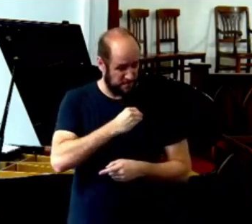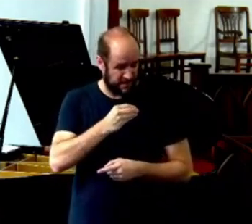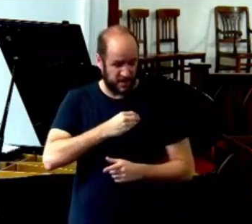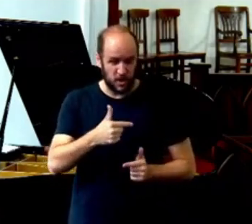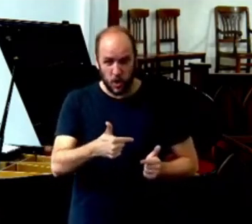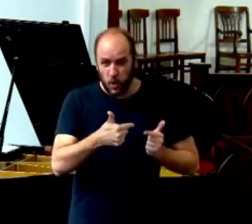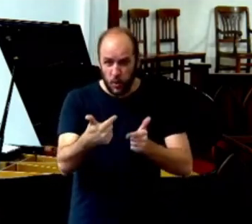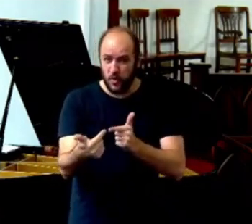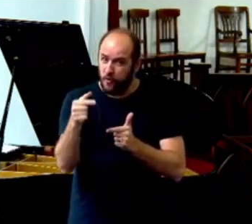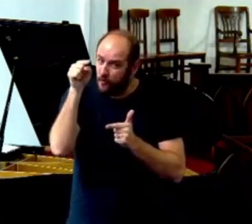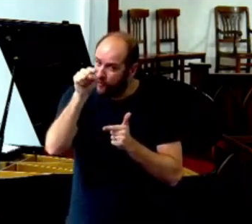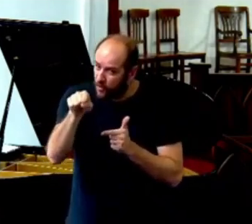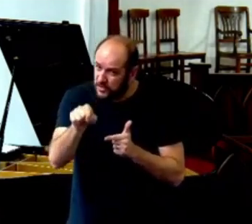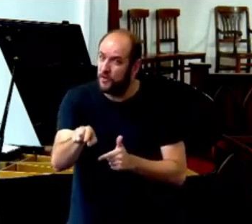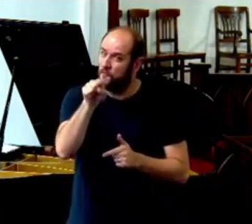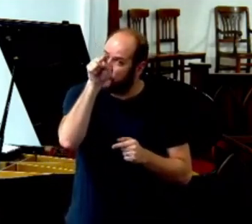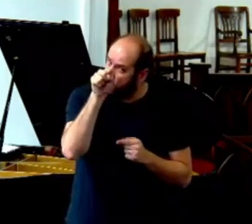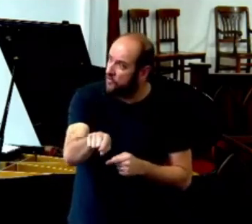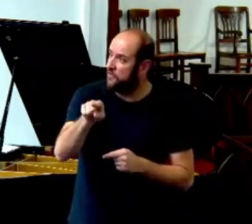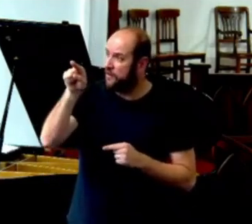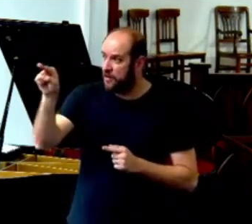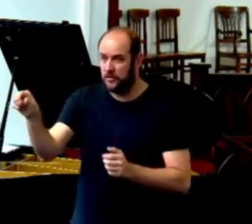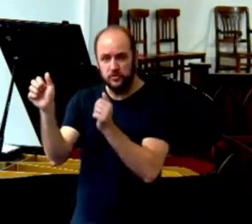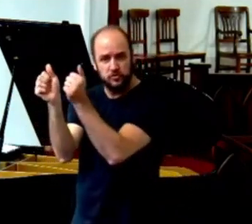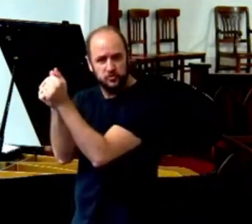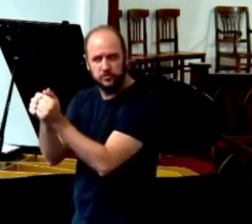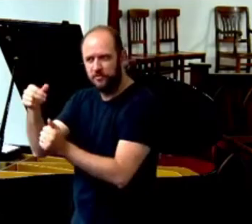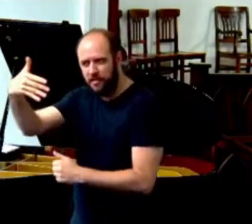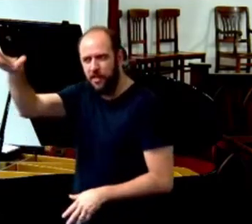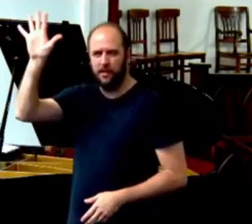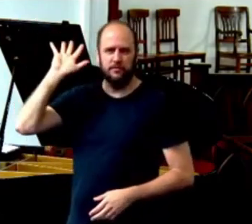ti, vai ter com ele, entre você e ele sozinho.